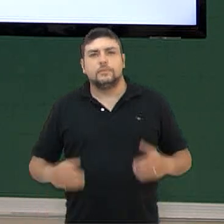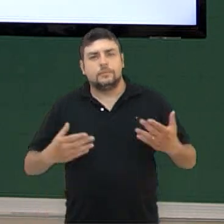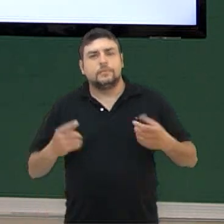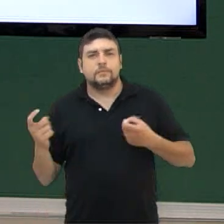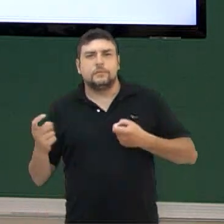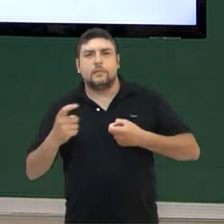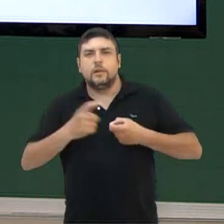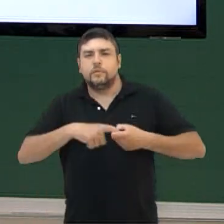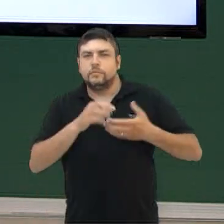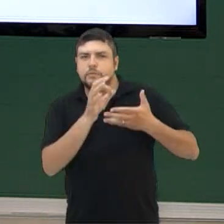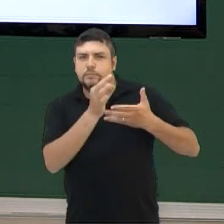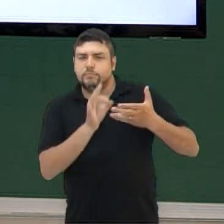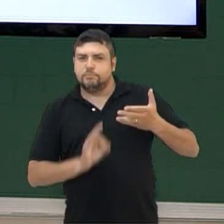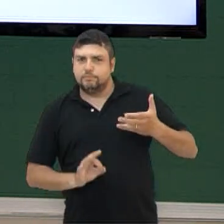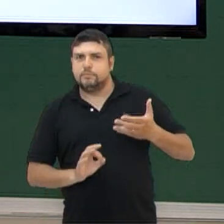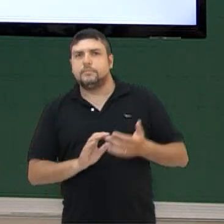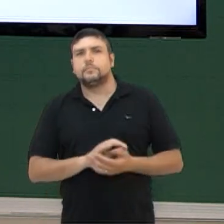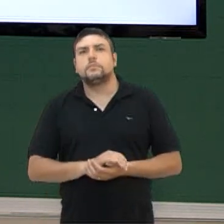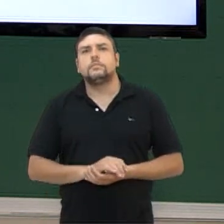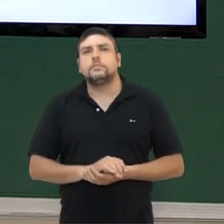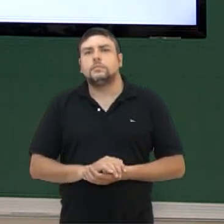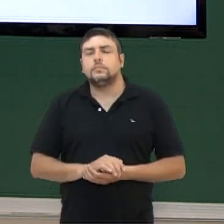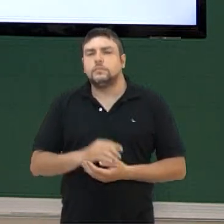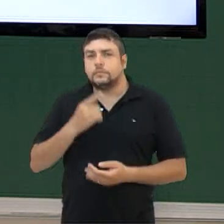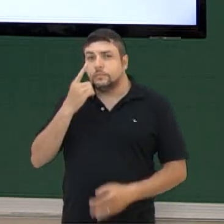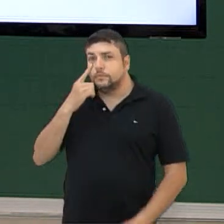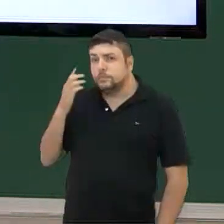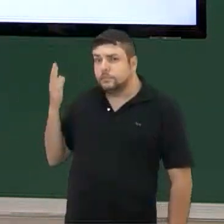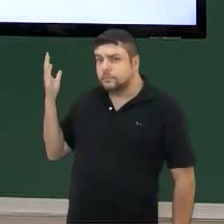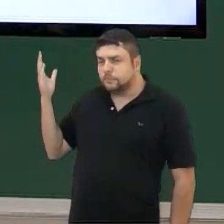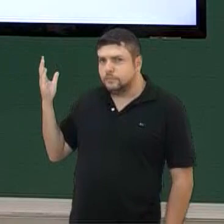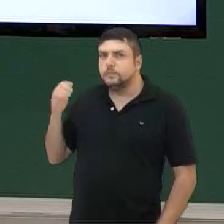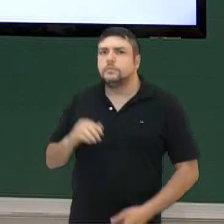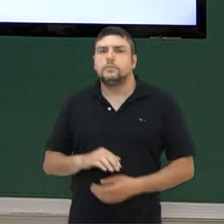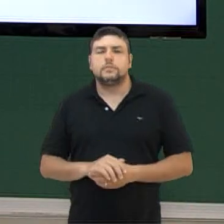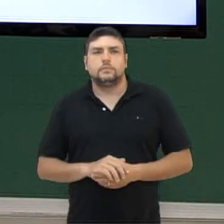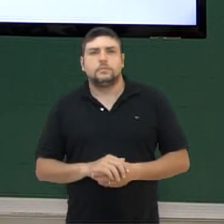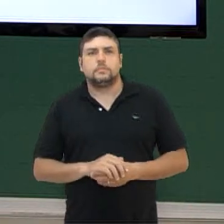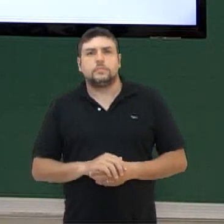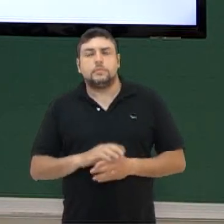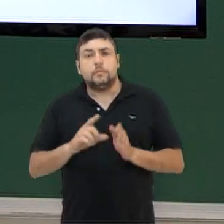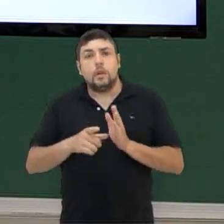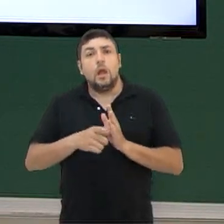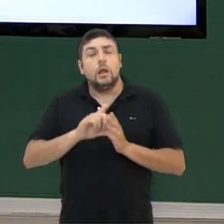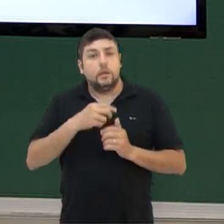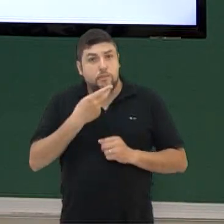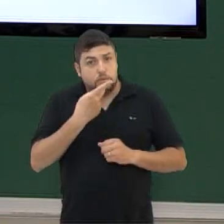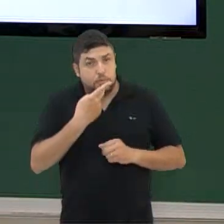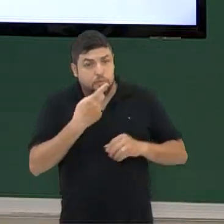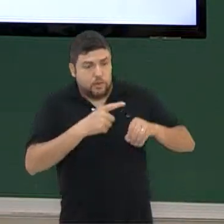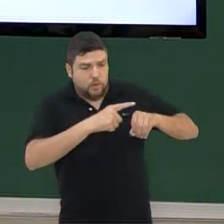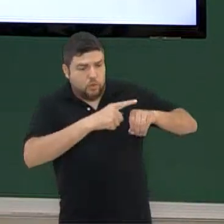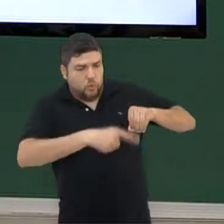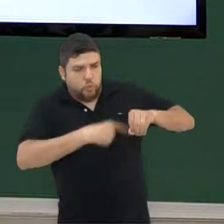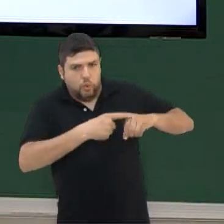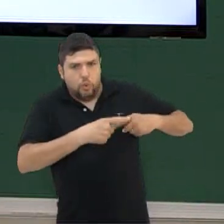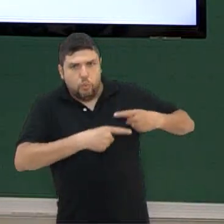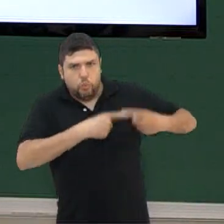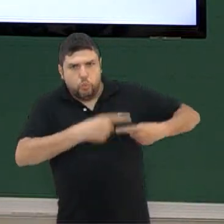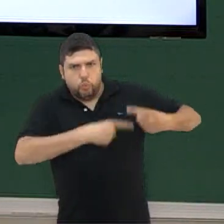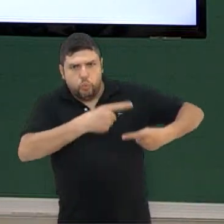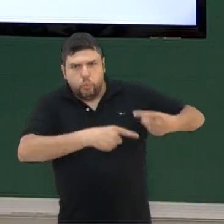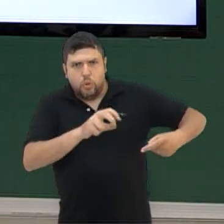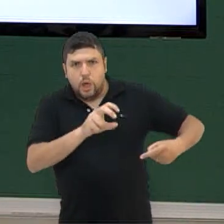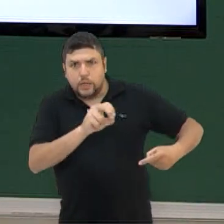Voltamos com a resolução do exercício. Vamos dar uma olhada aqui. Eu tinha dito antes do intervalo que o quê? Que o pneu tinha que ter dado